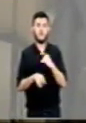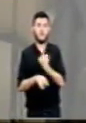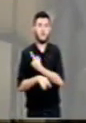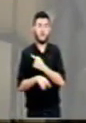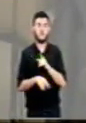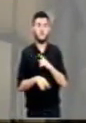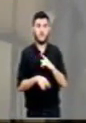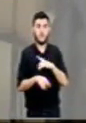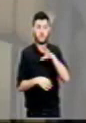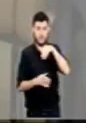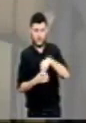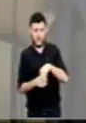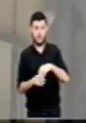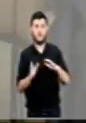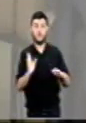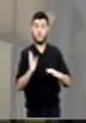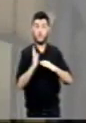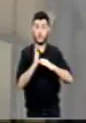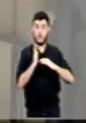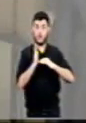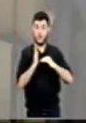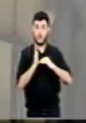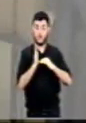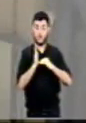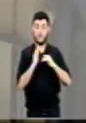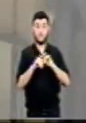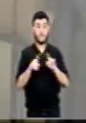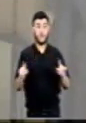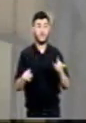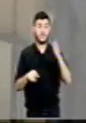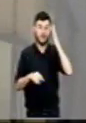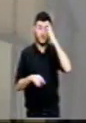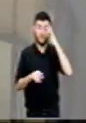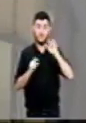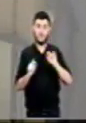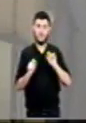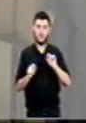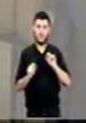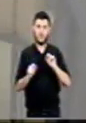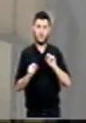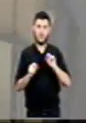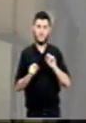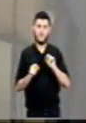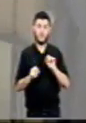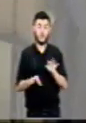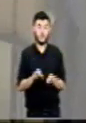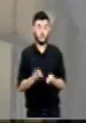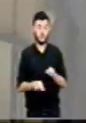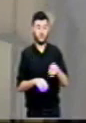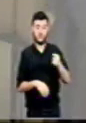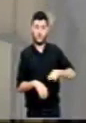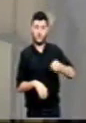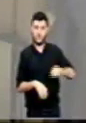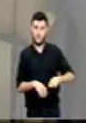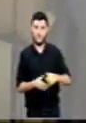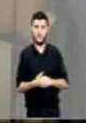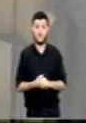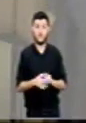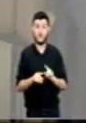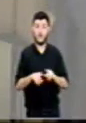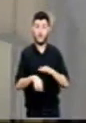Portanto, era sabido pelo magistrado, tanto que no primeiro despacho,